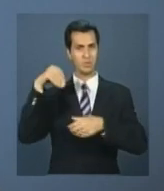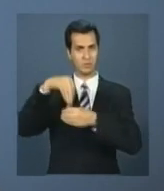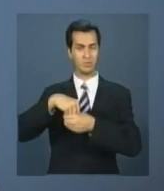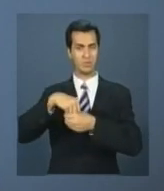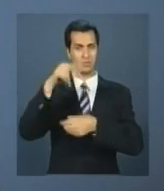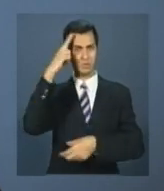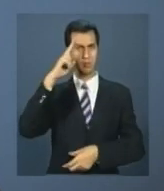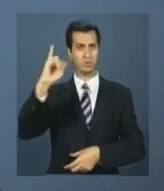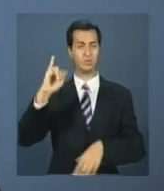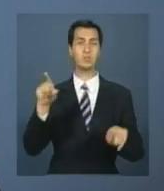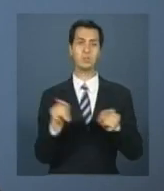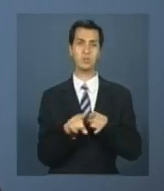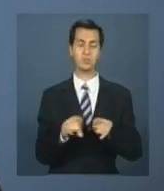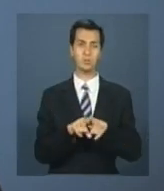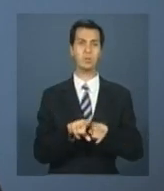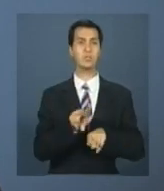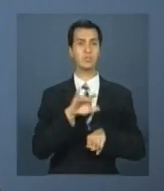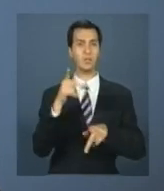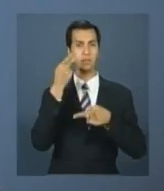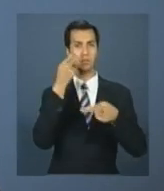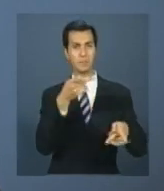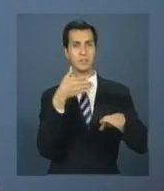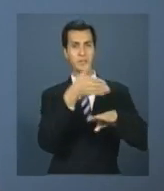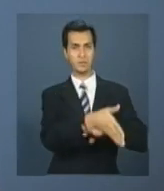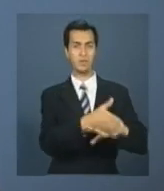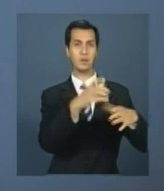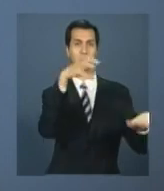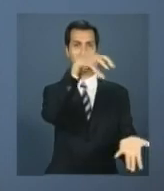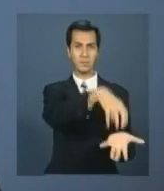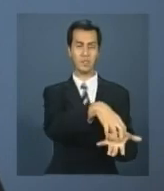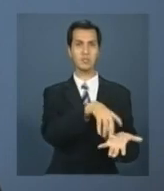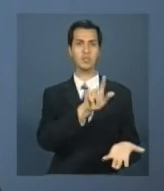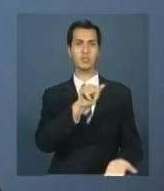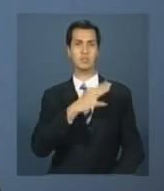uma visita às instalações da base General